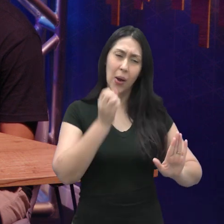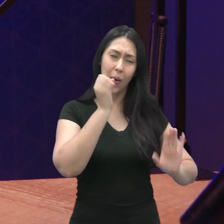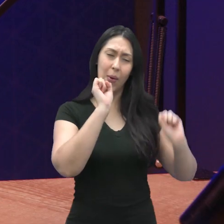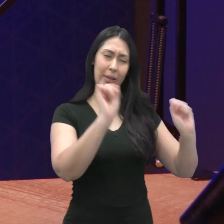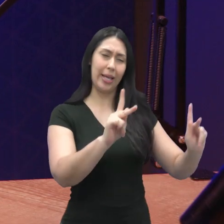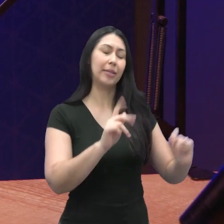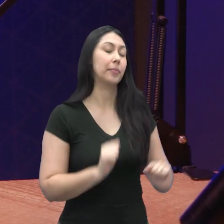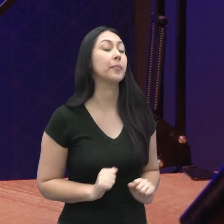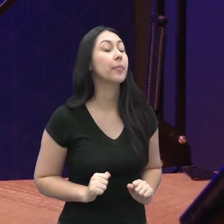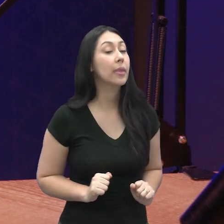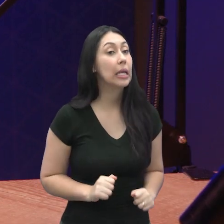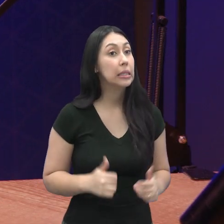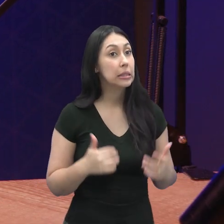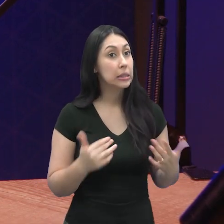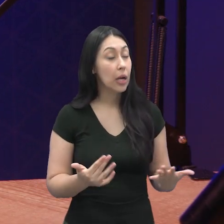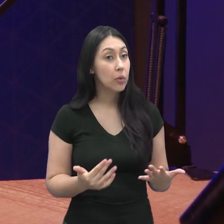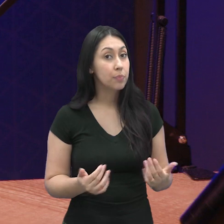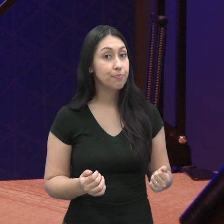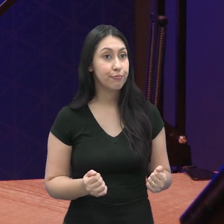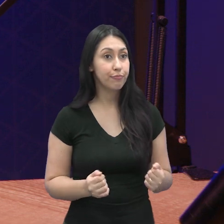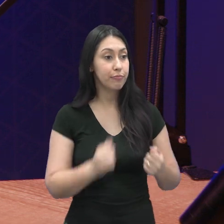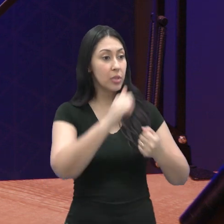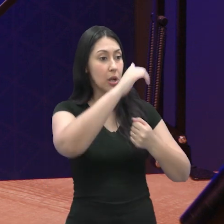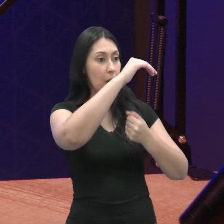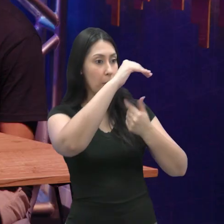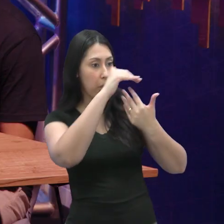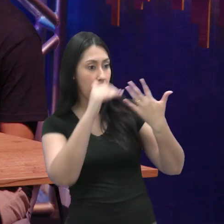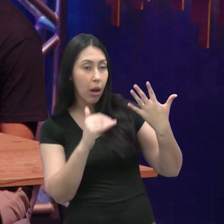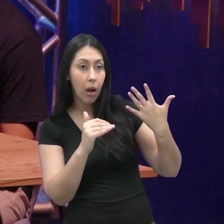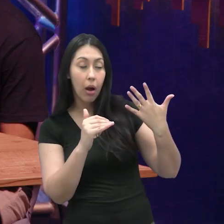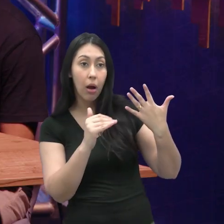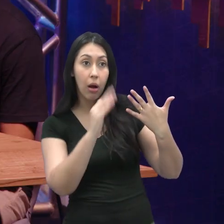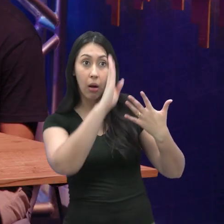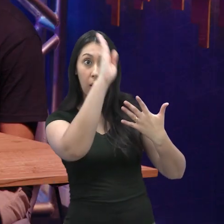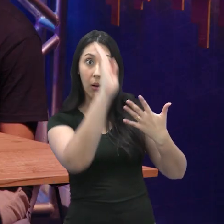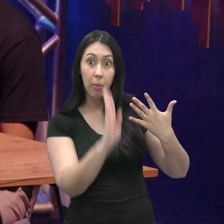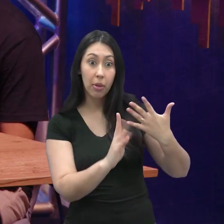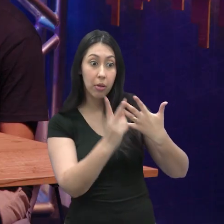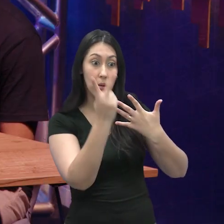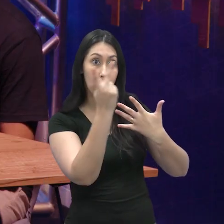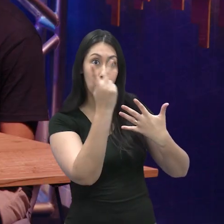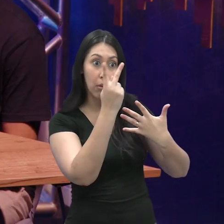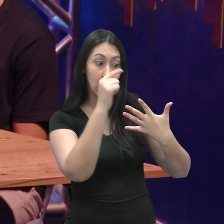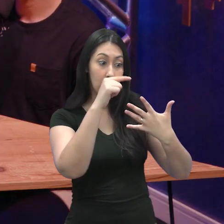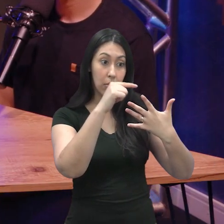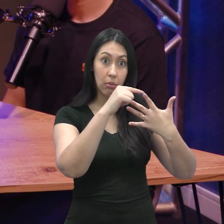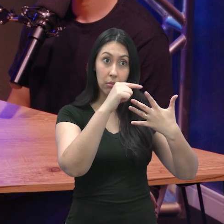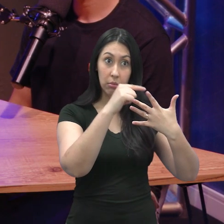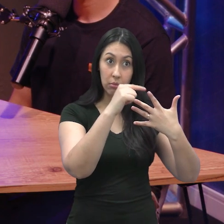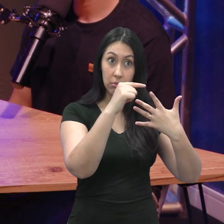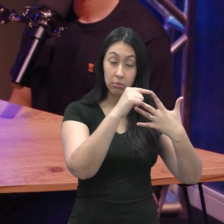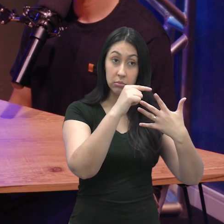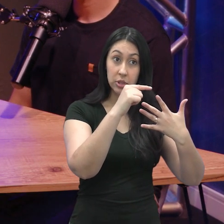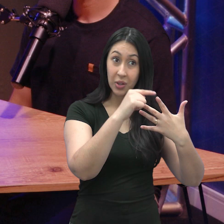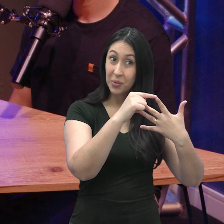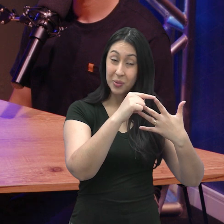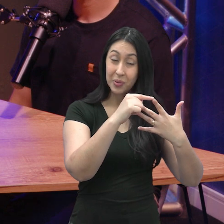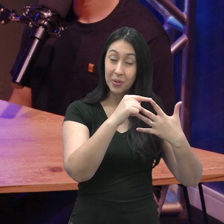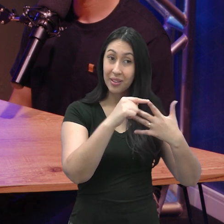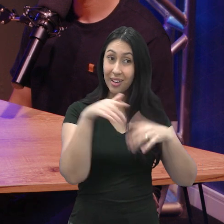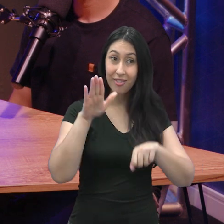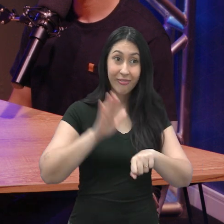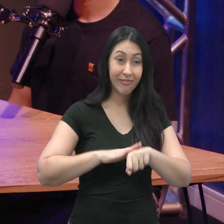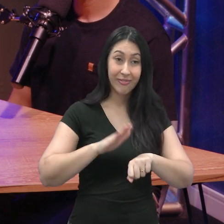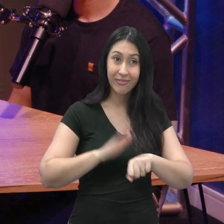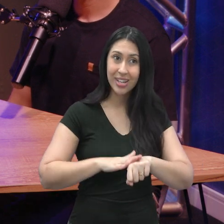base. O Brasil, ele era o segundo maior país, né? O segundo país